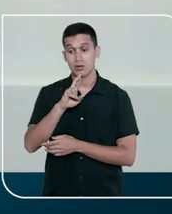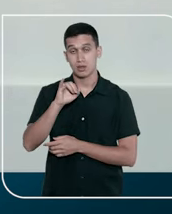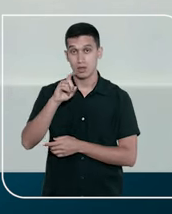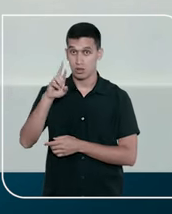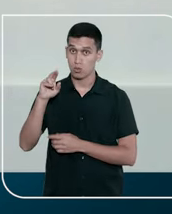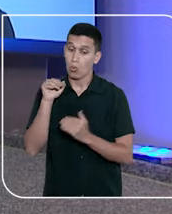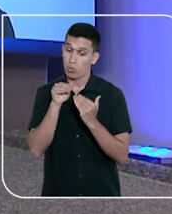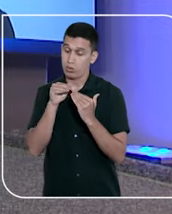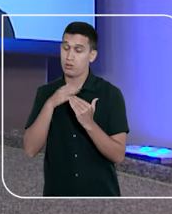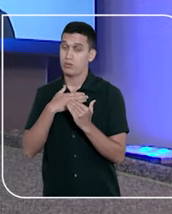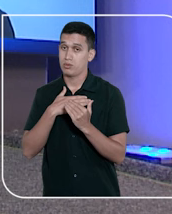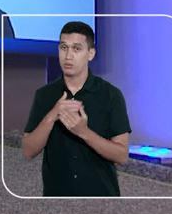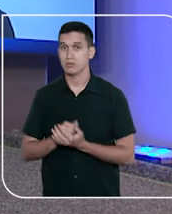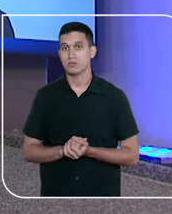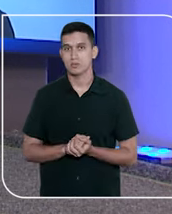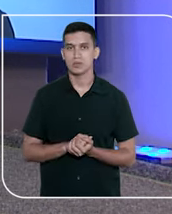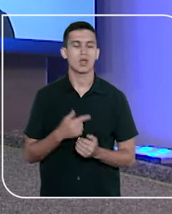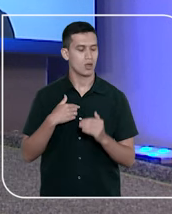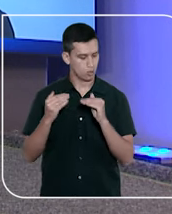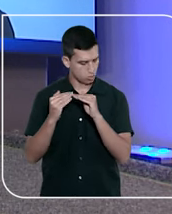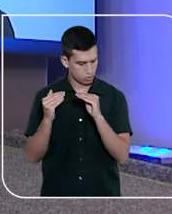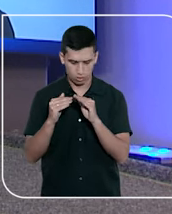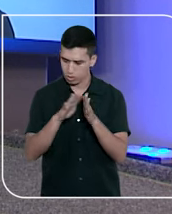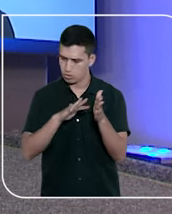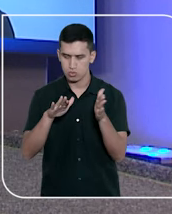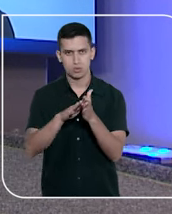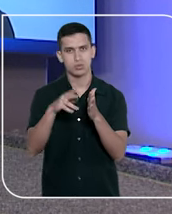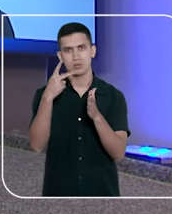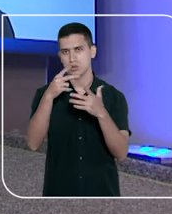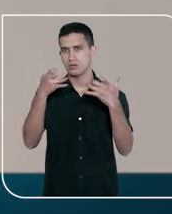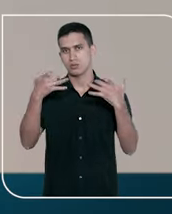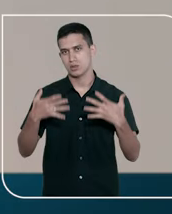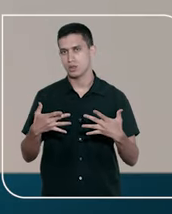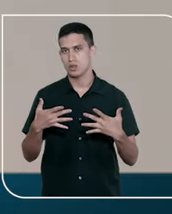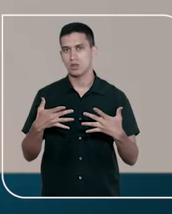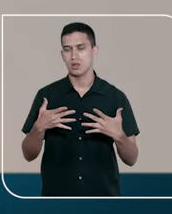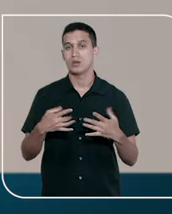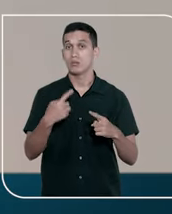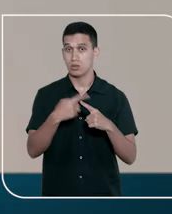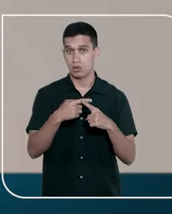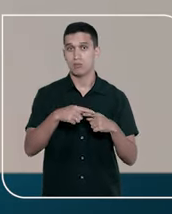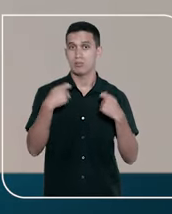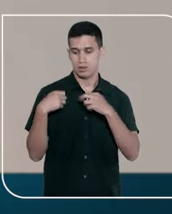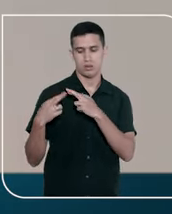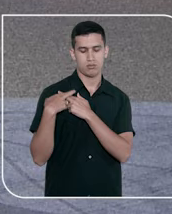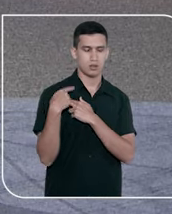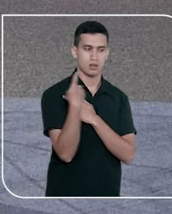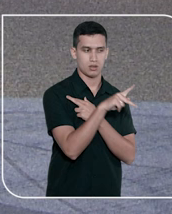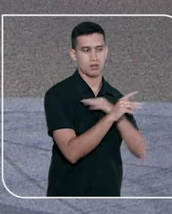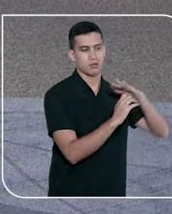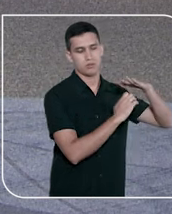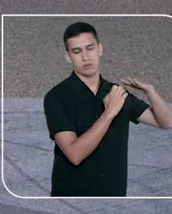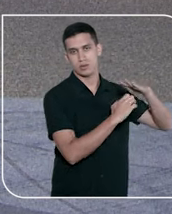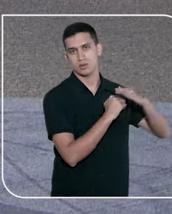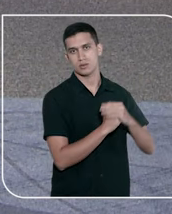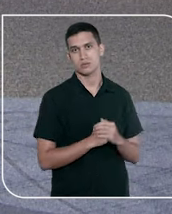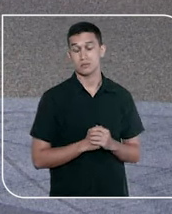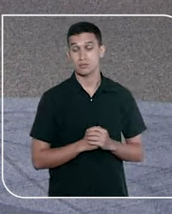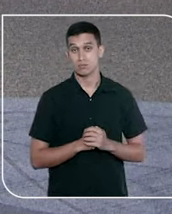opinião. Compartilho integralmente da mesma opinião. Essa é uma situação típica em que cabe, sim, responsabilização. Bom, a